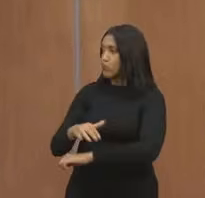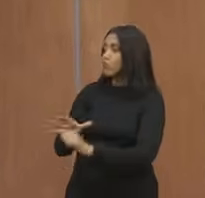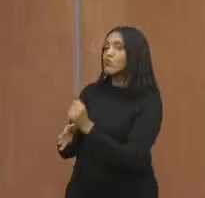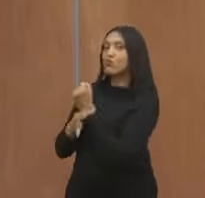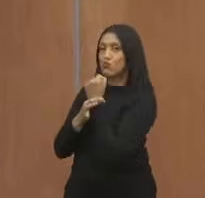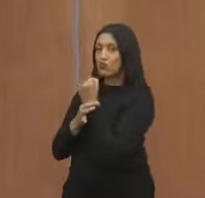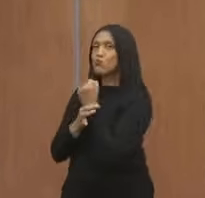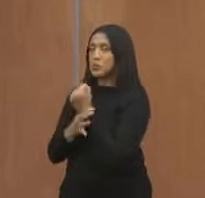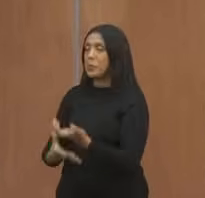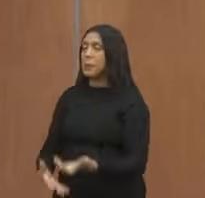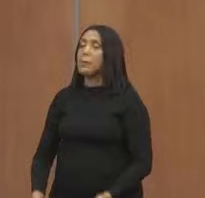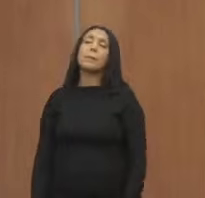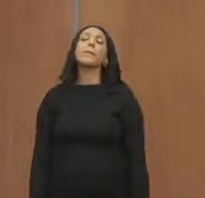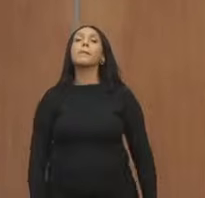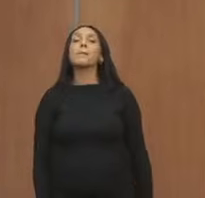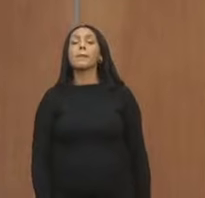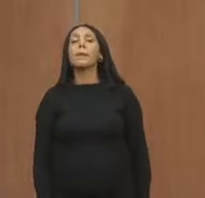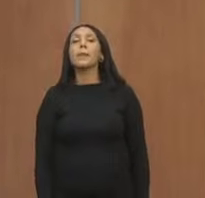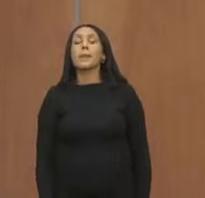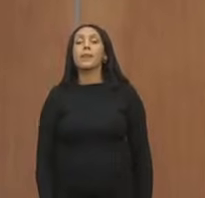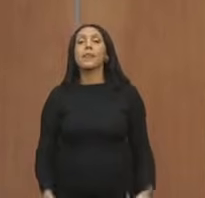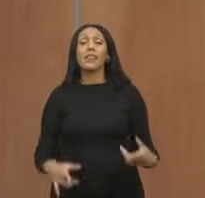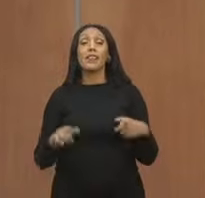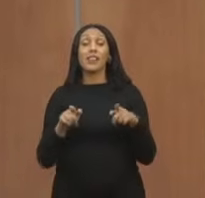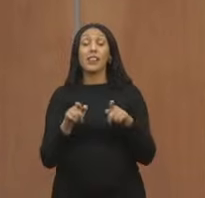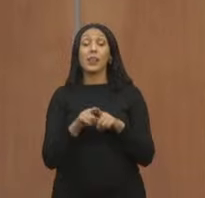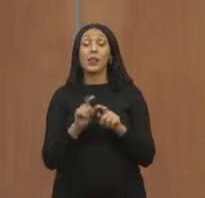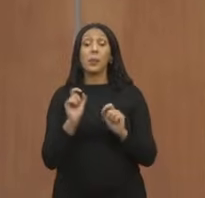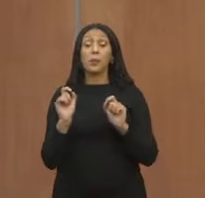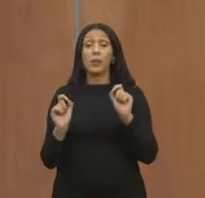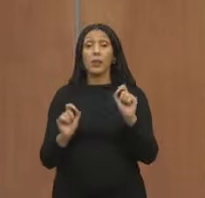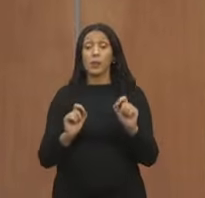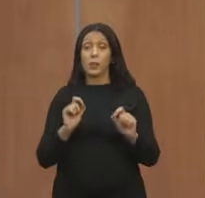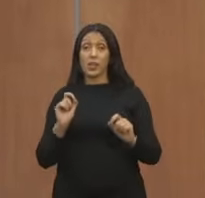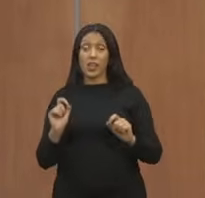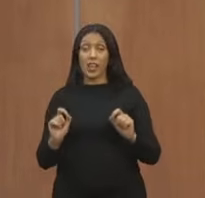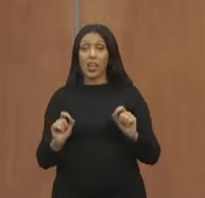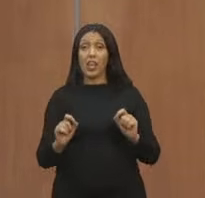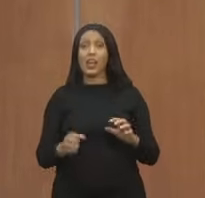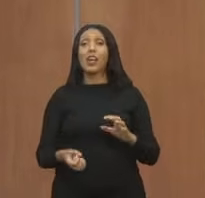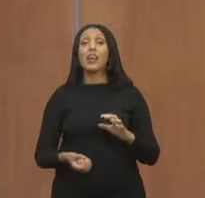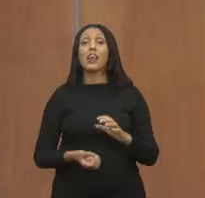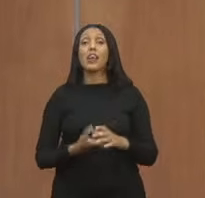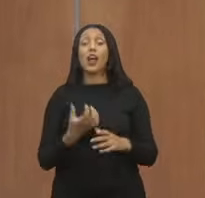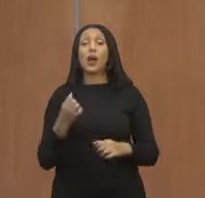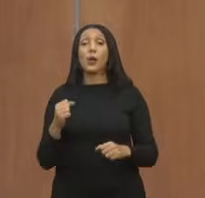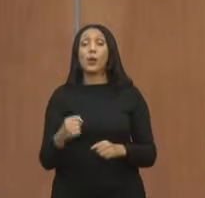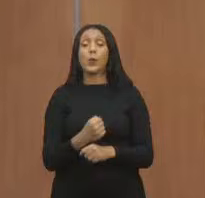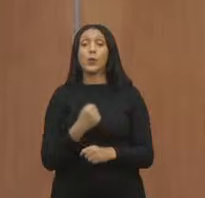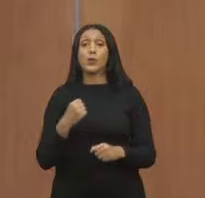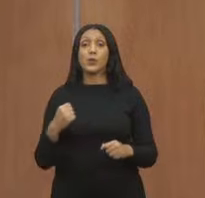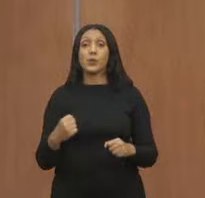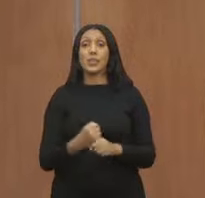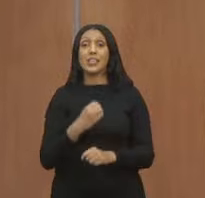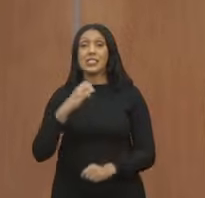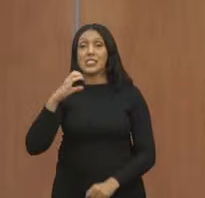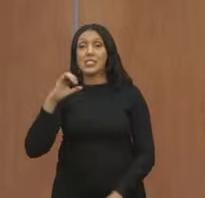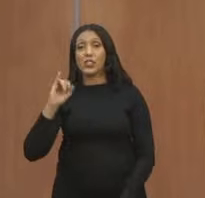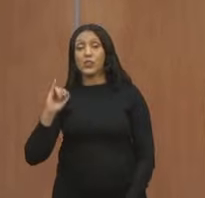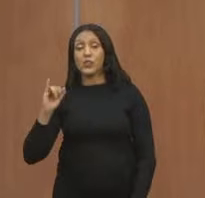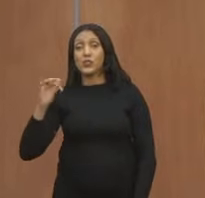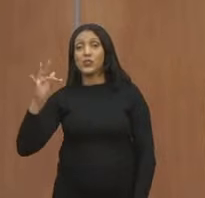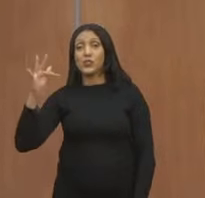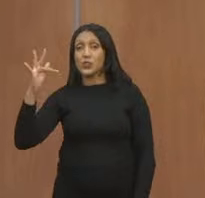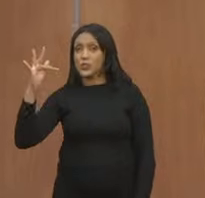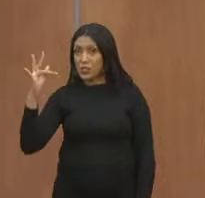aqui previsto a criação do novo Centro de Formação do Trabalhador, desenvolvimento do programa Jovem em Foco e